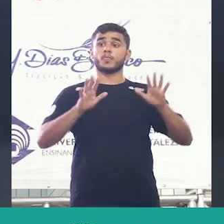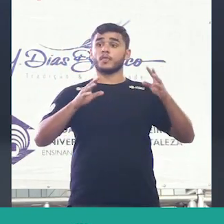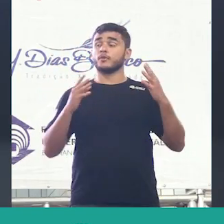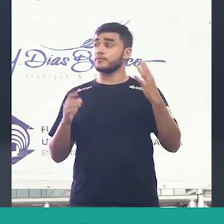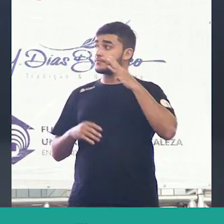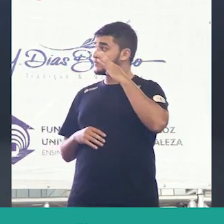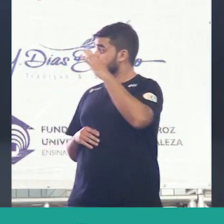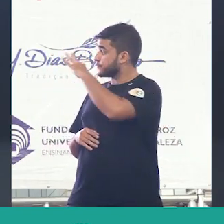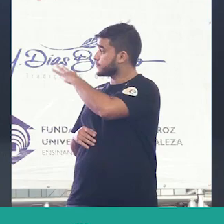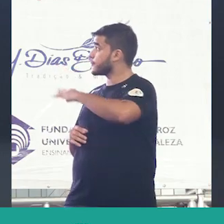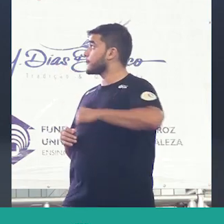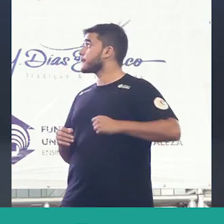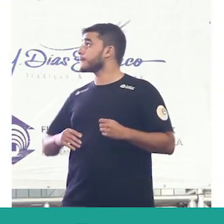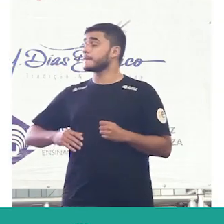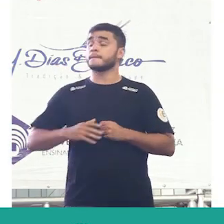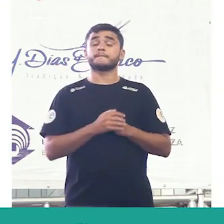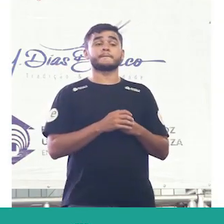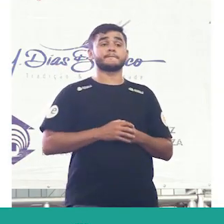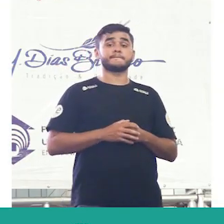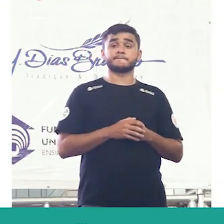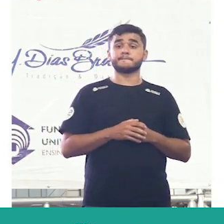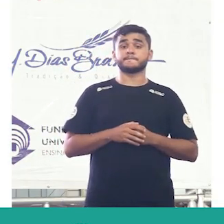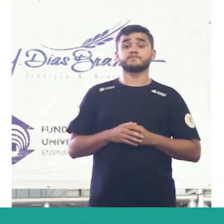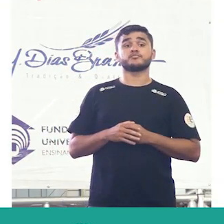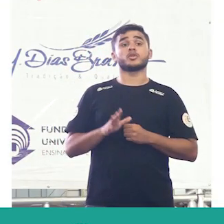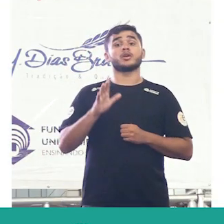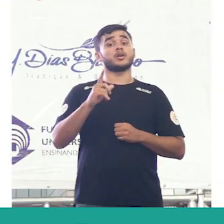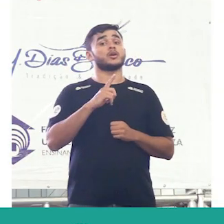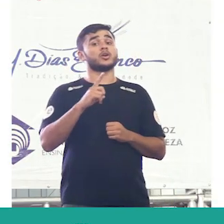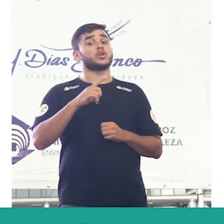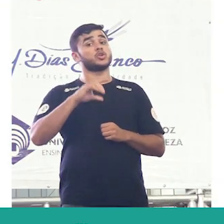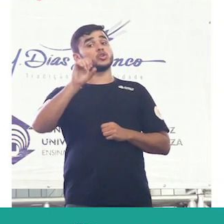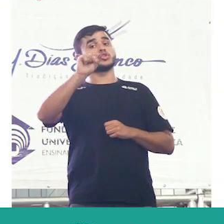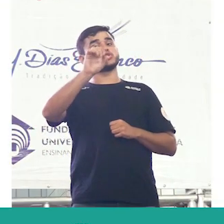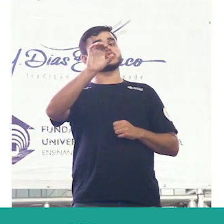para o nosso telão. Como foi dito no texto, é o